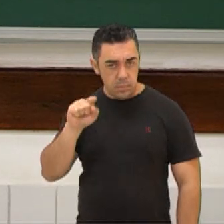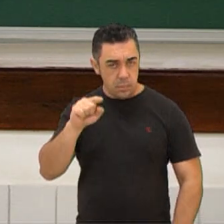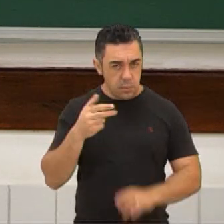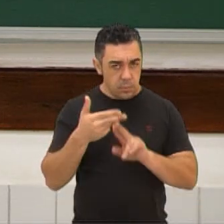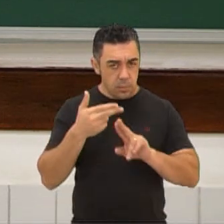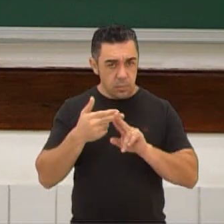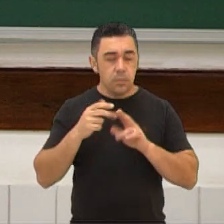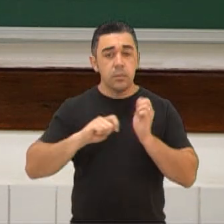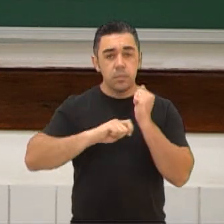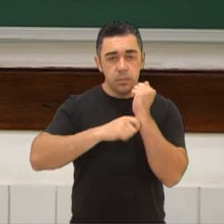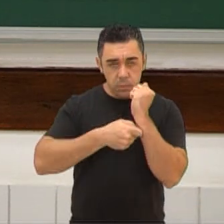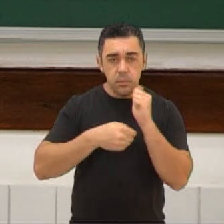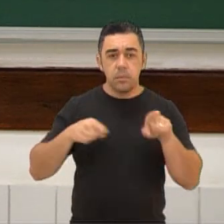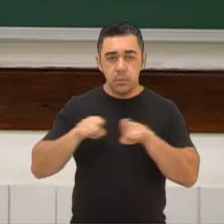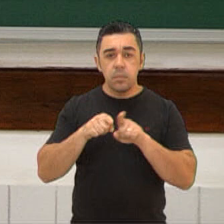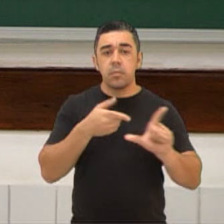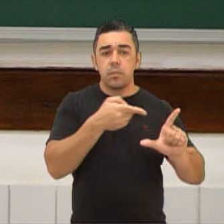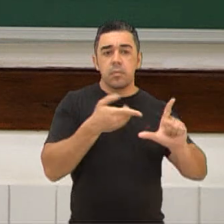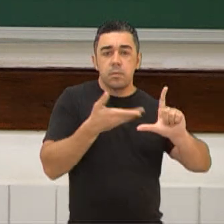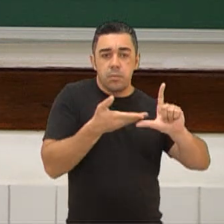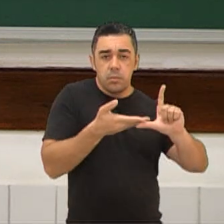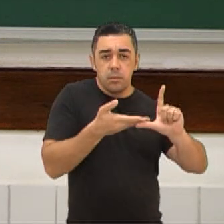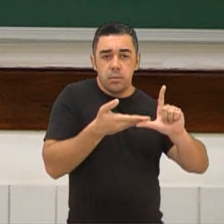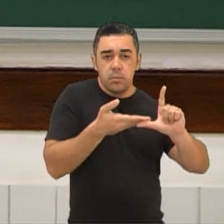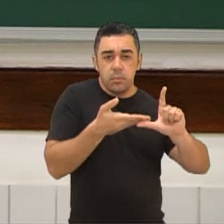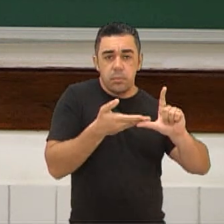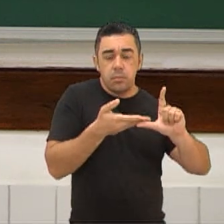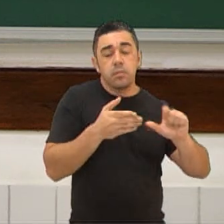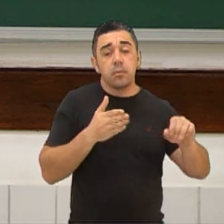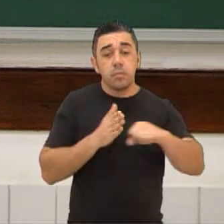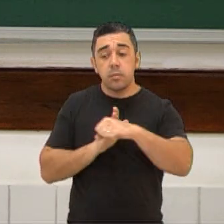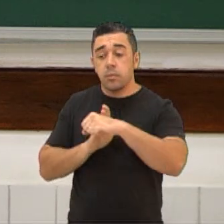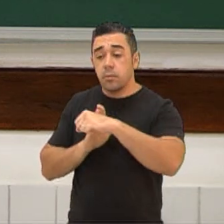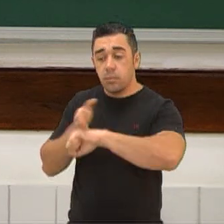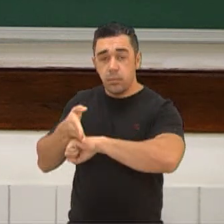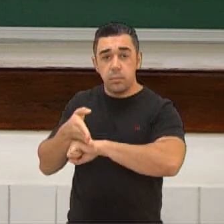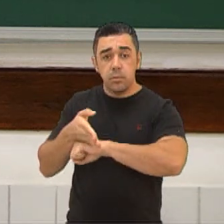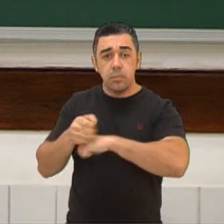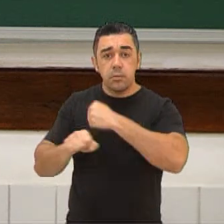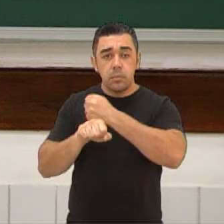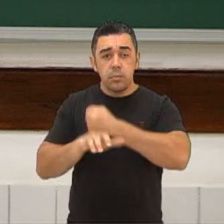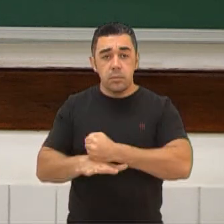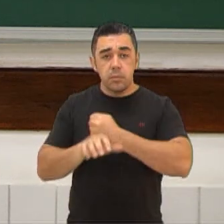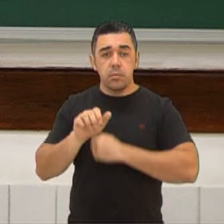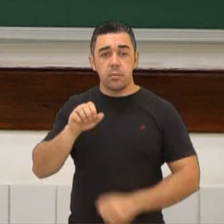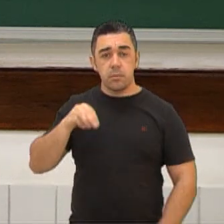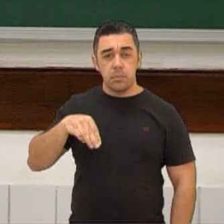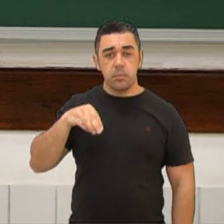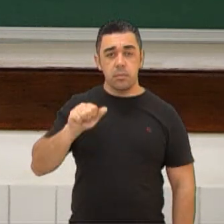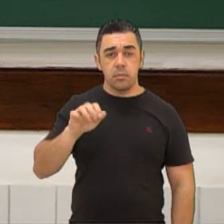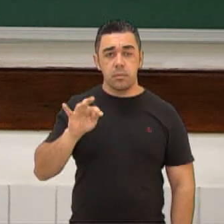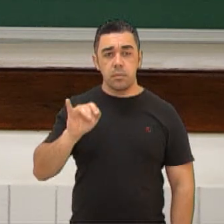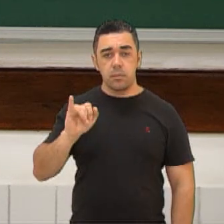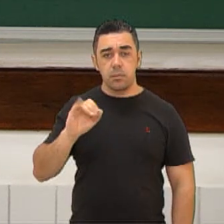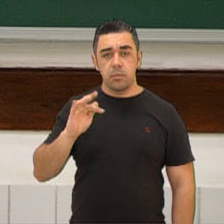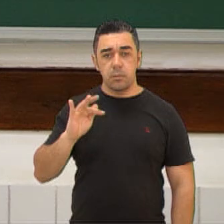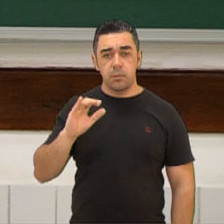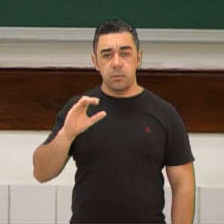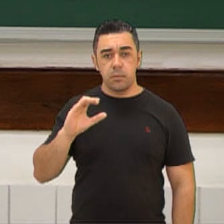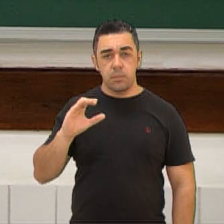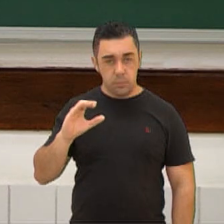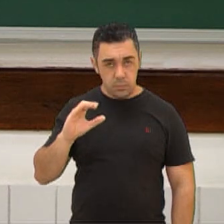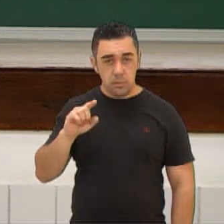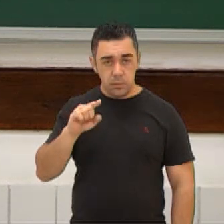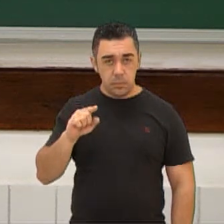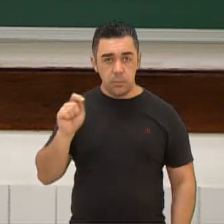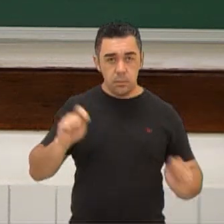você usa para entrar no Classroom, você utiliza para acessar a ferramenta do Matific. Baixando ele no